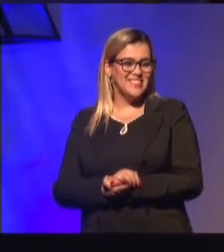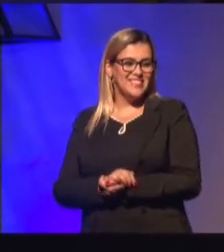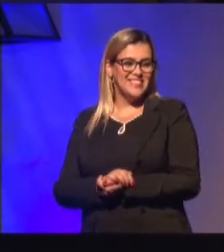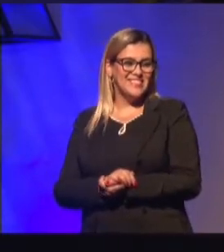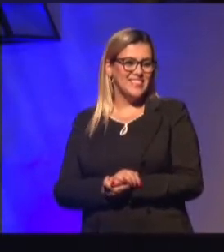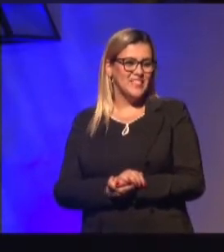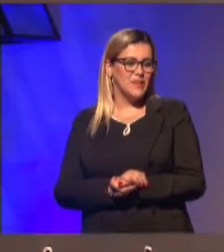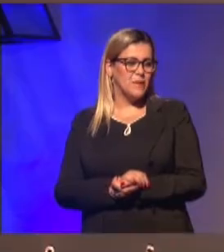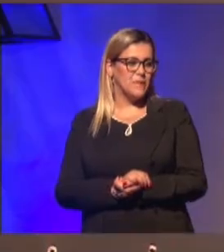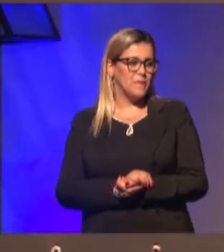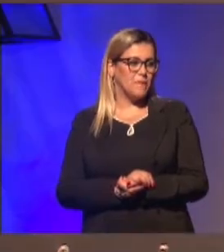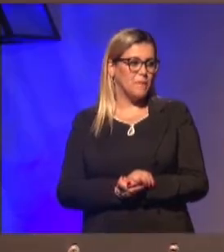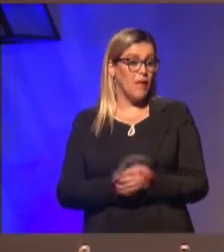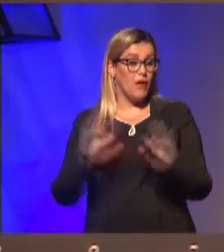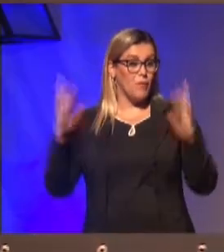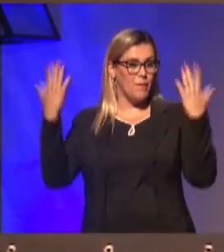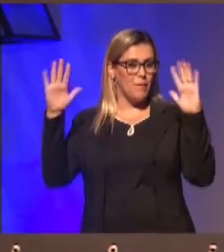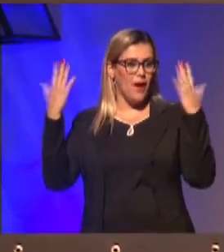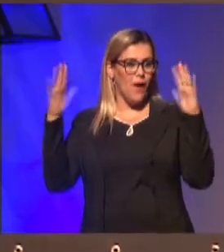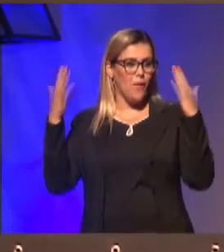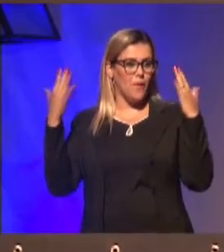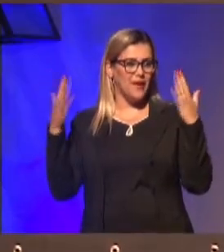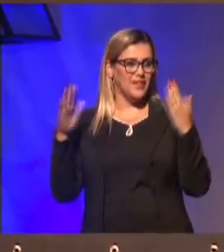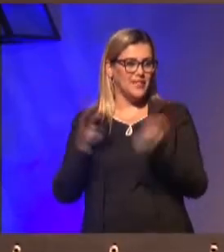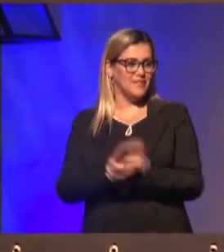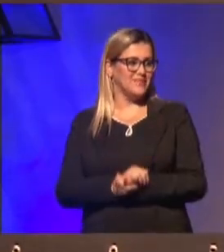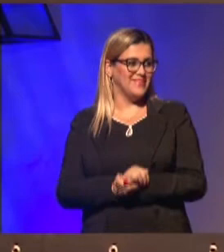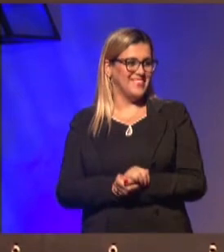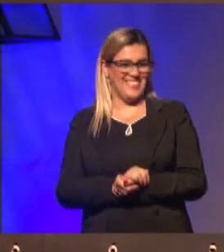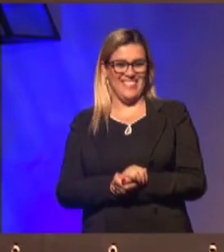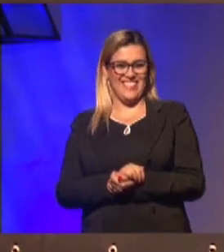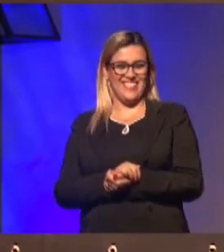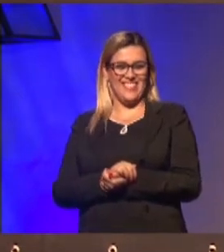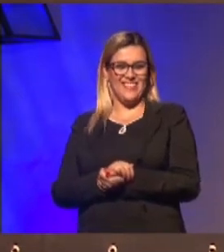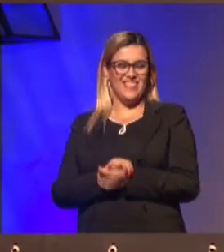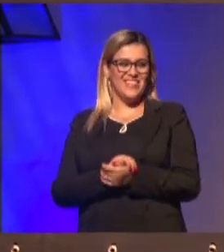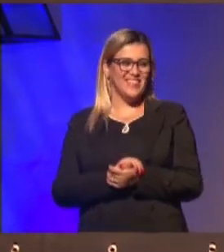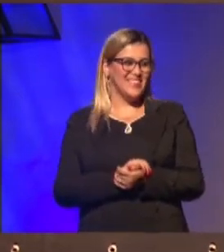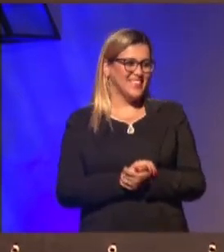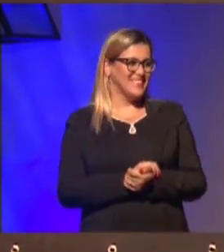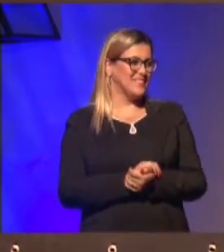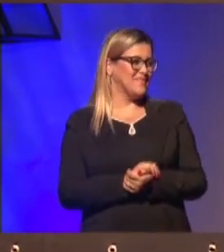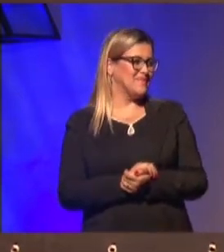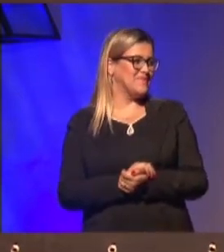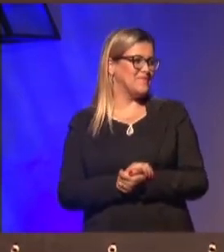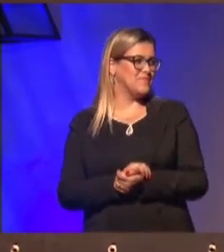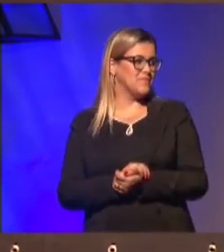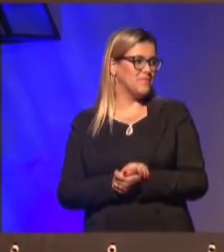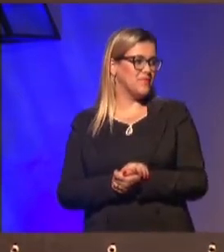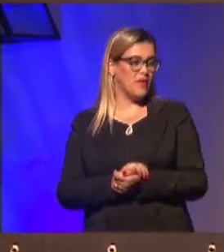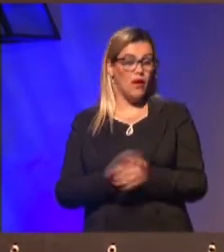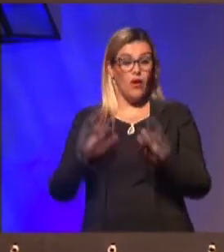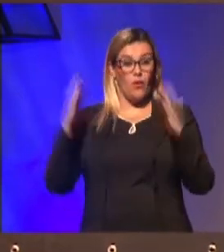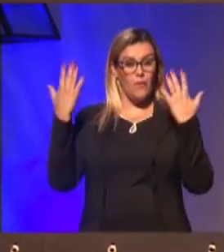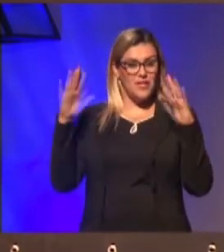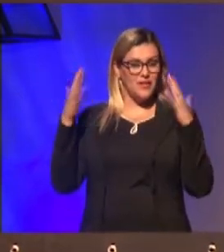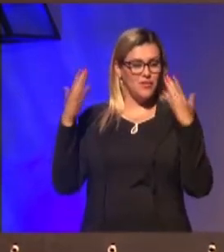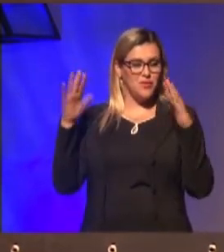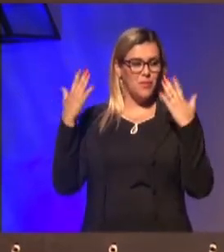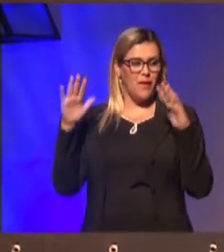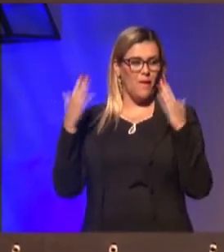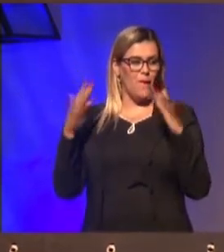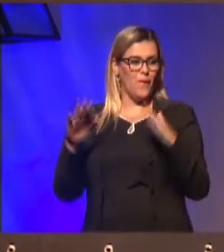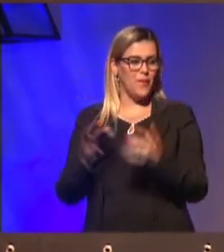Isso! Eu quero uma salva de palmas para Não. Brincadeira, tá? Agora, gente, uma salva de palmas para ele, que